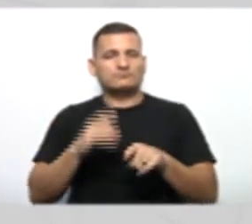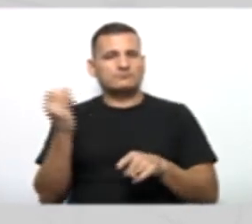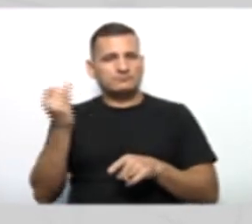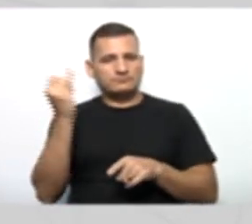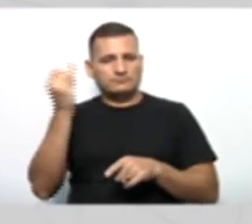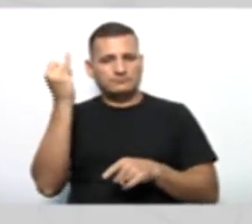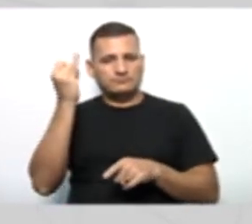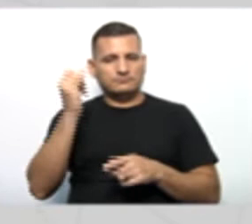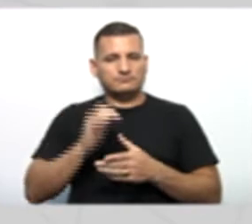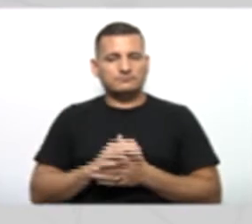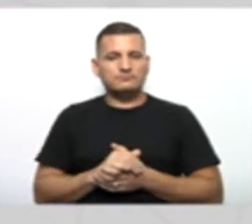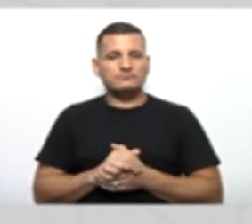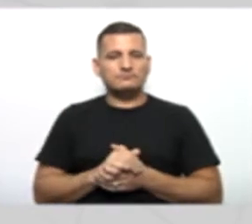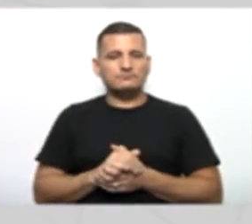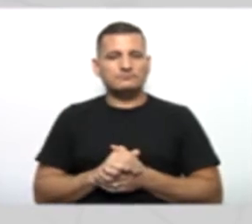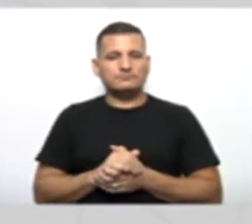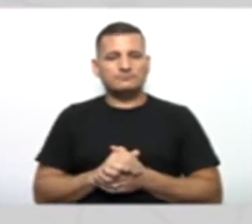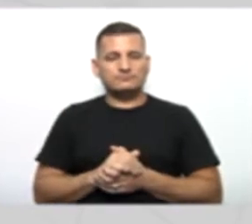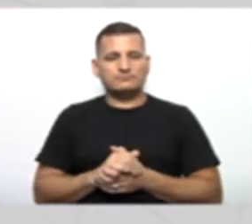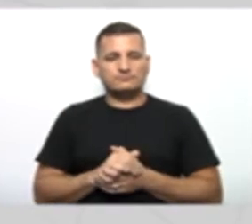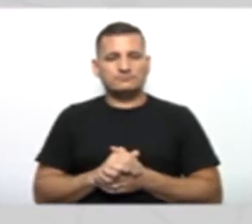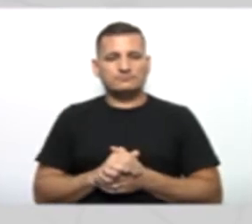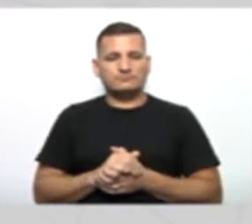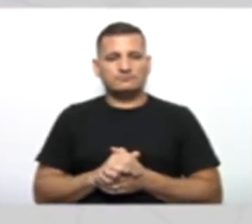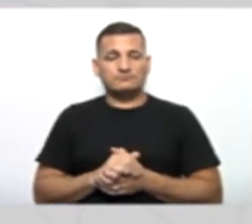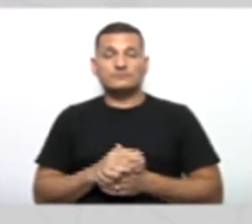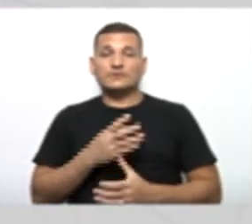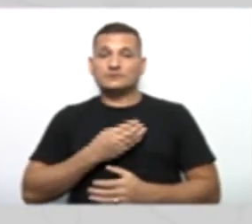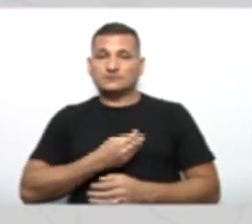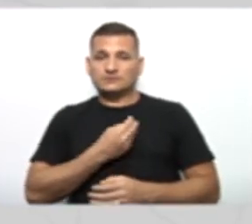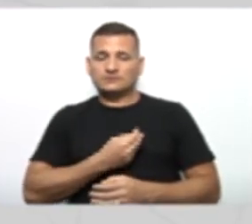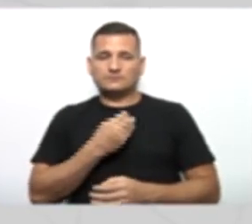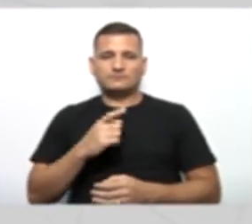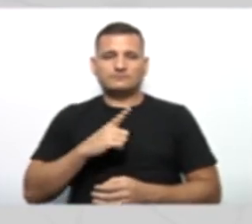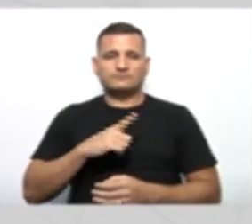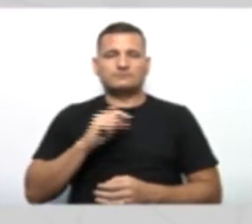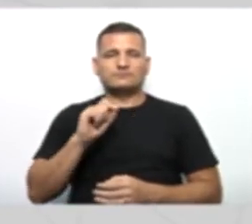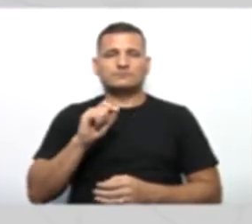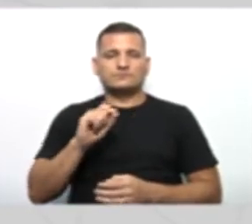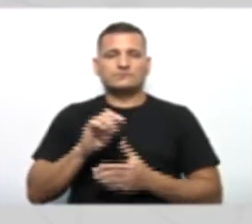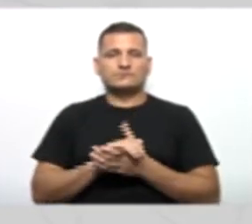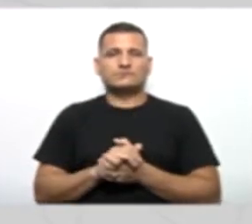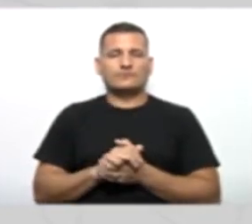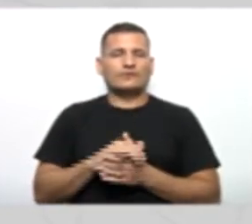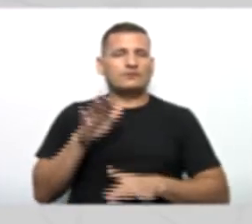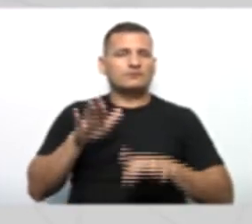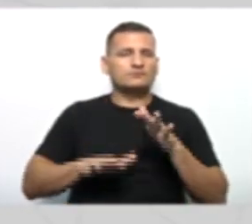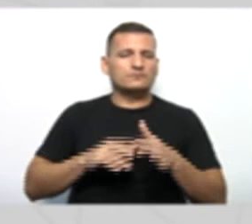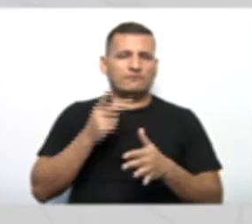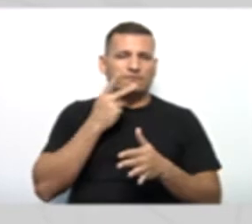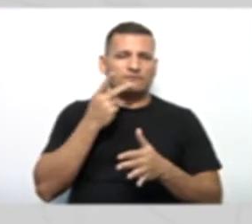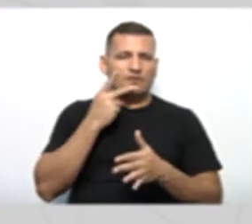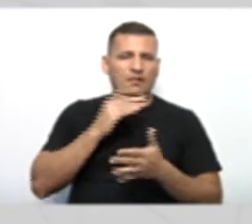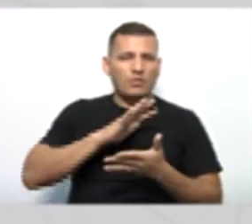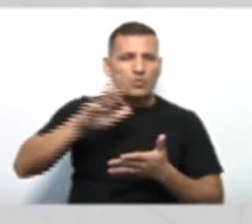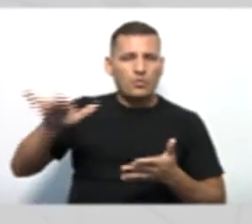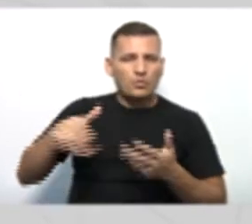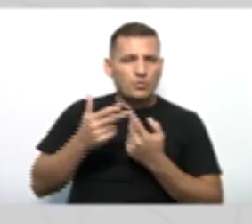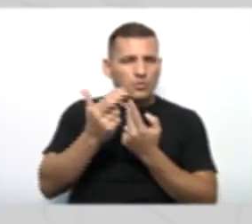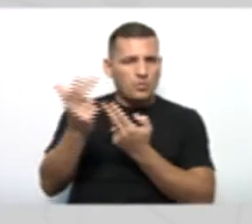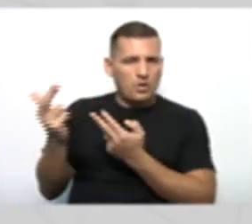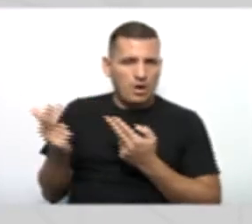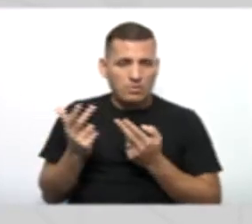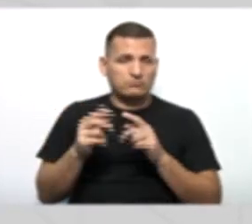extremamente importante também é uma que existe uma tendência a generalizar atuação profissional fazendo